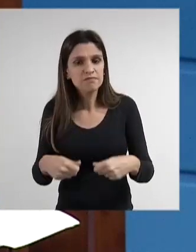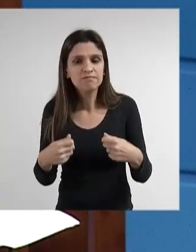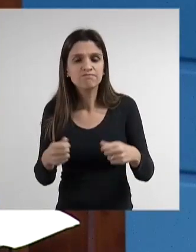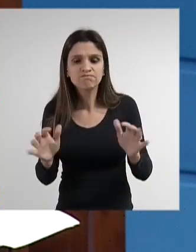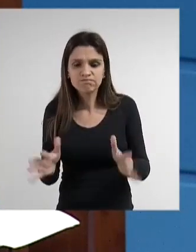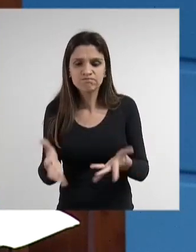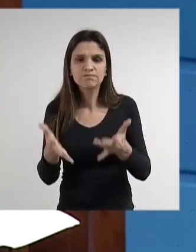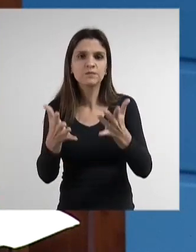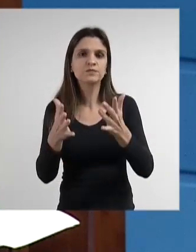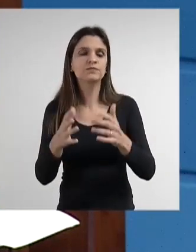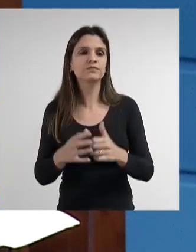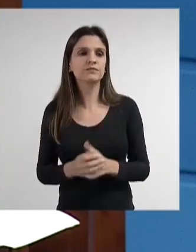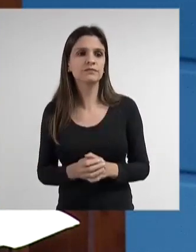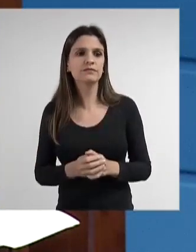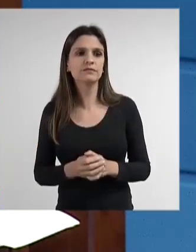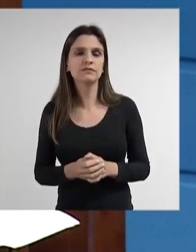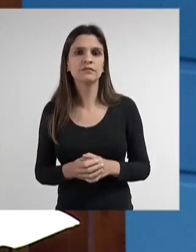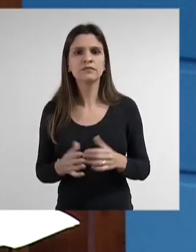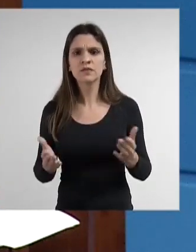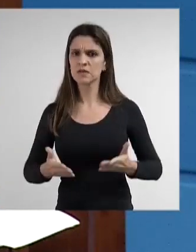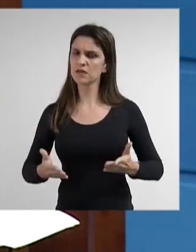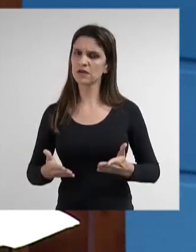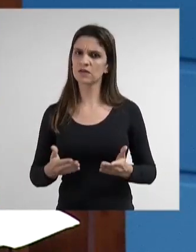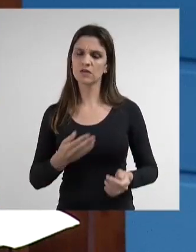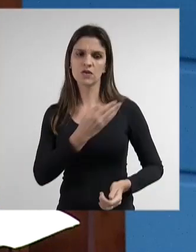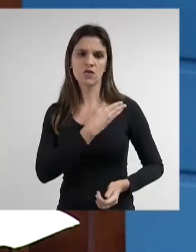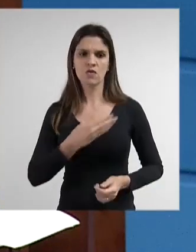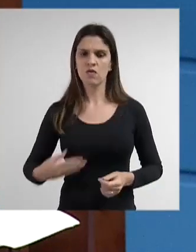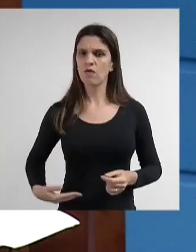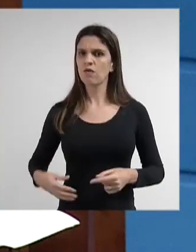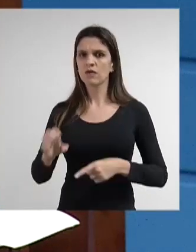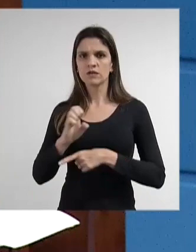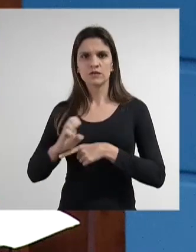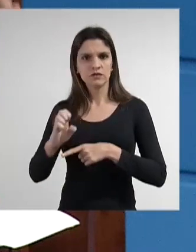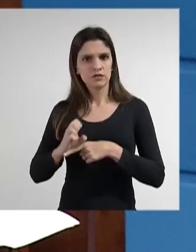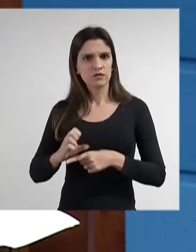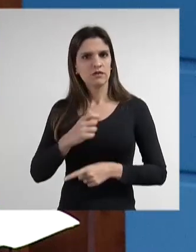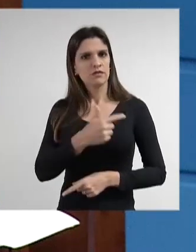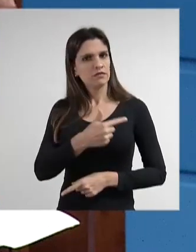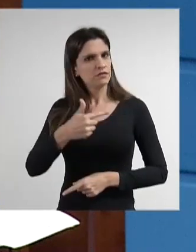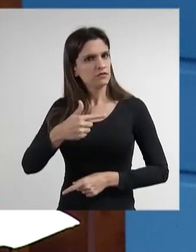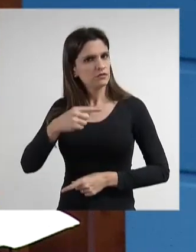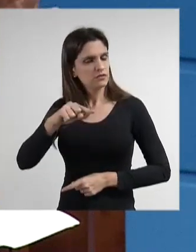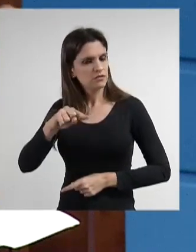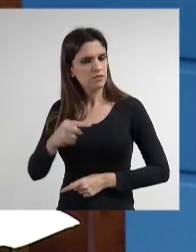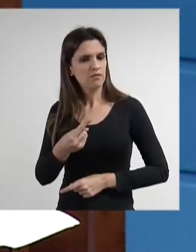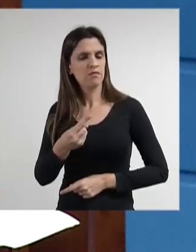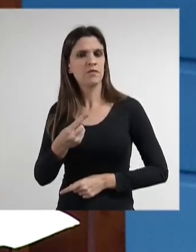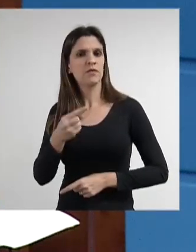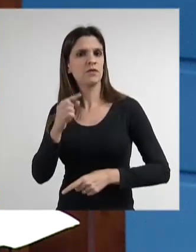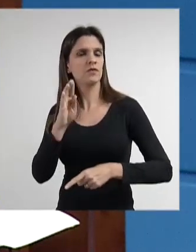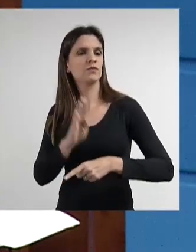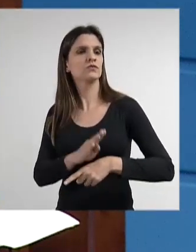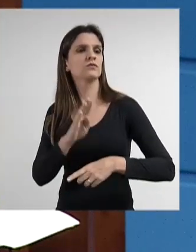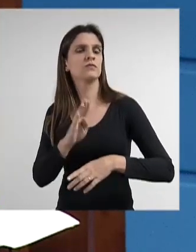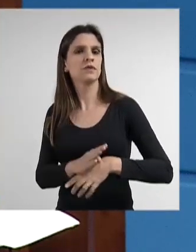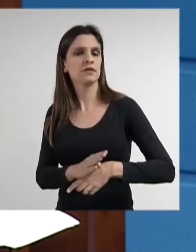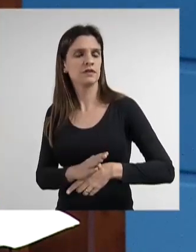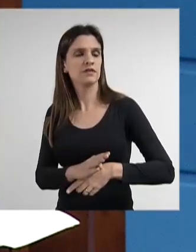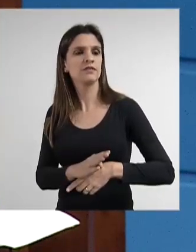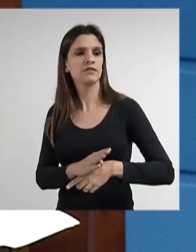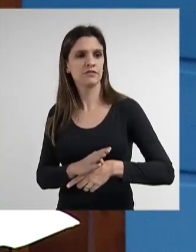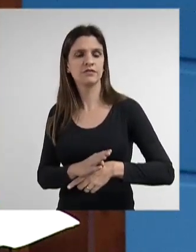notícia de que o governo vai cortar 22 mil bolsas do Vale Renda, ou